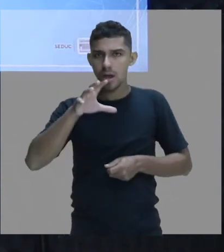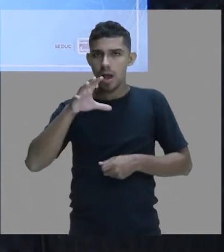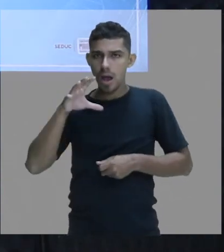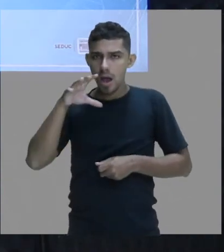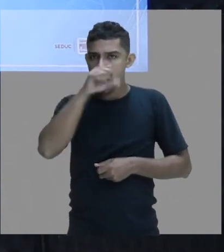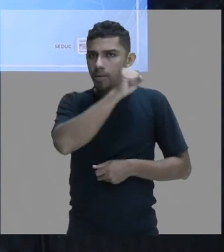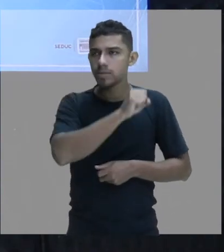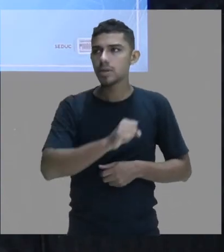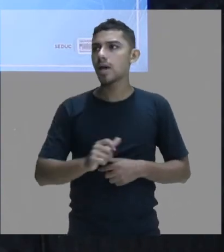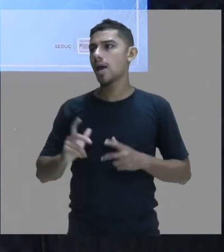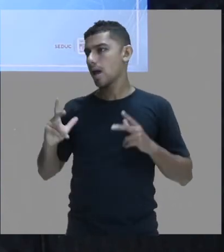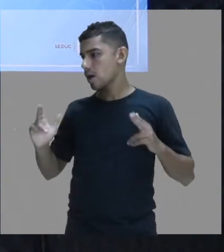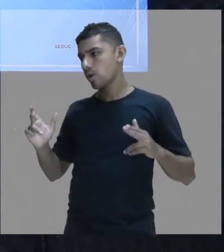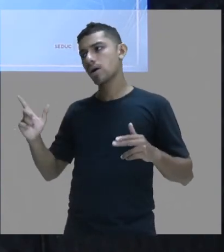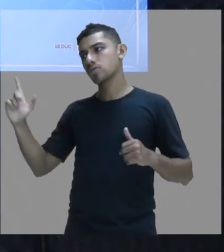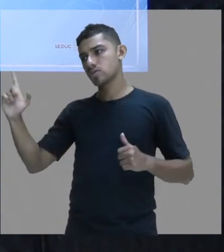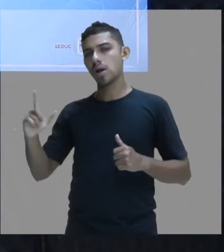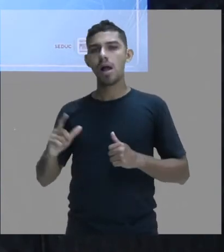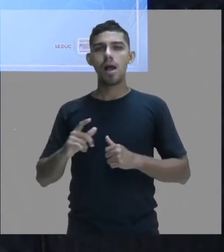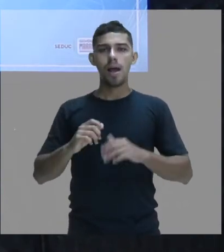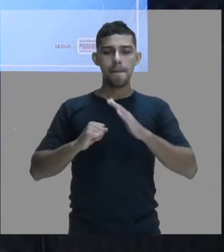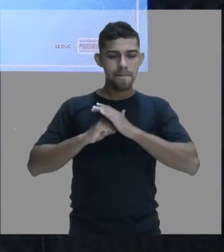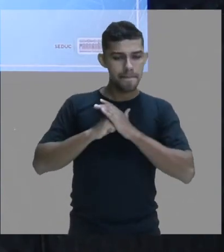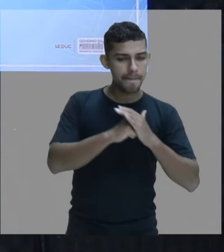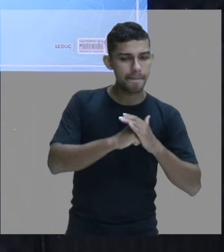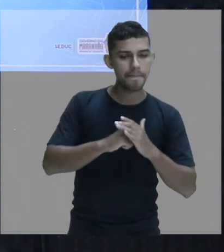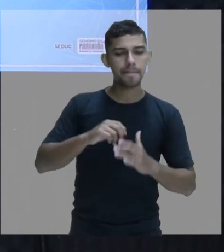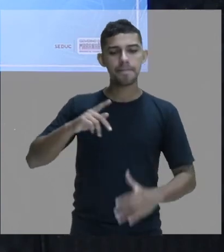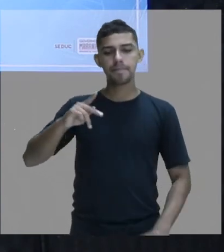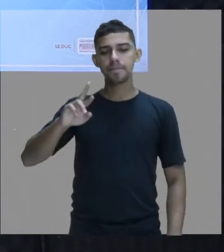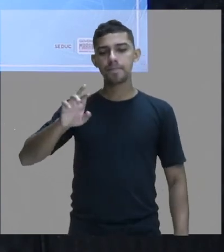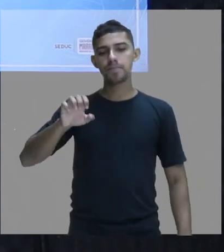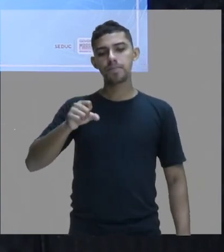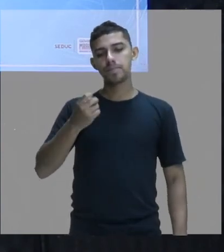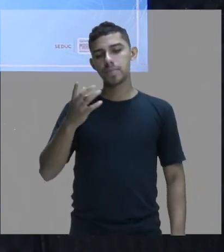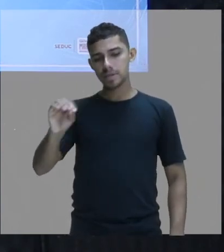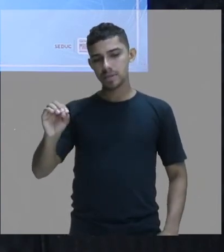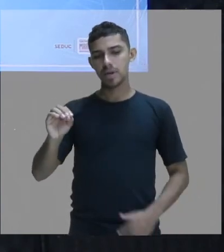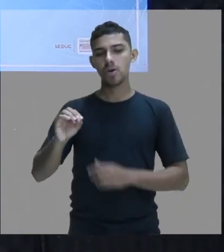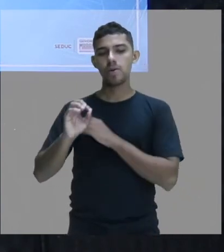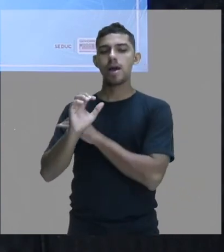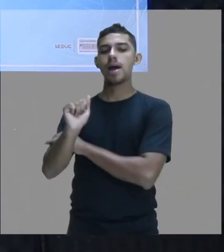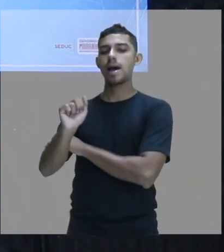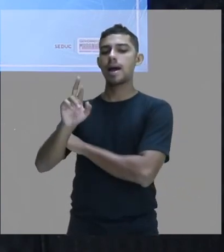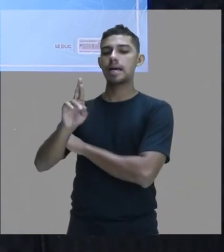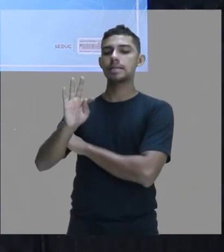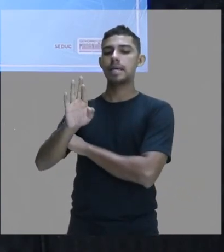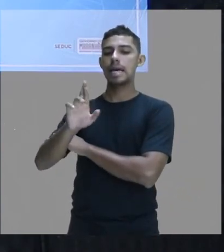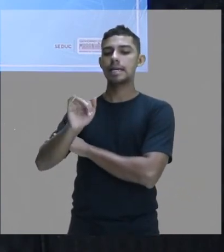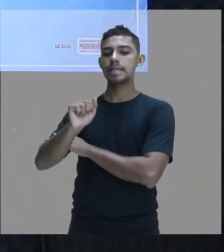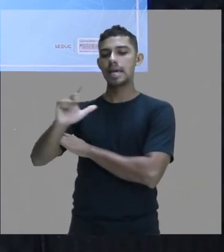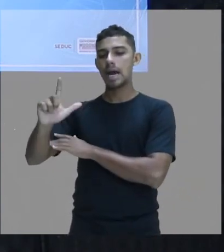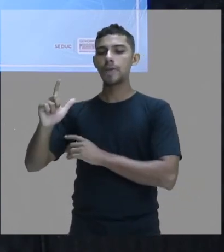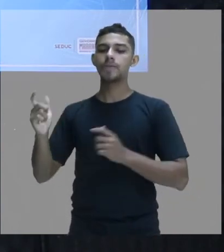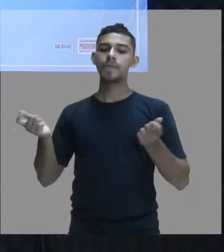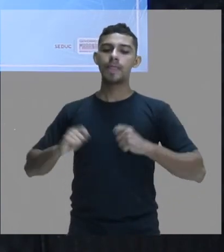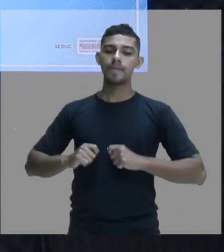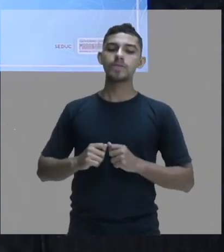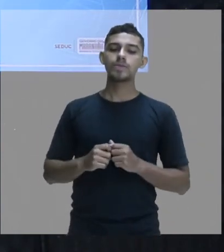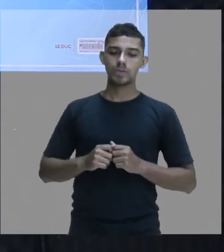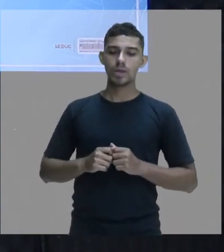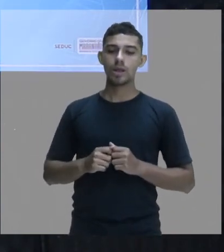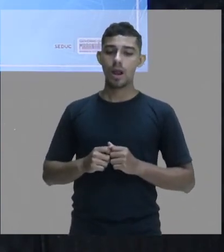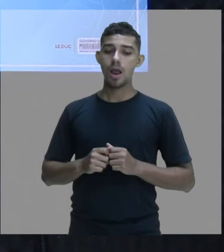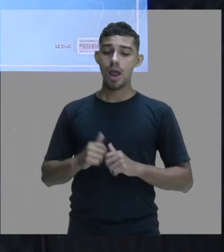isso é a pressão arterial. Isso altera na pressão arterial, na hipertensão, que é alta pressão. Então perceba aqui,